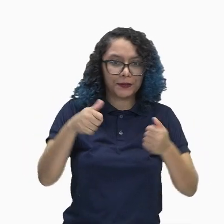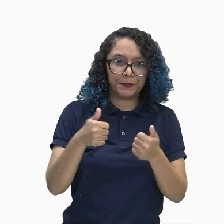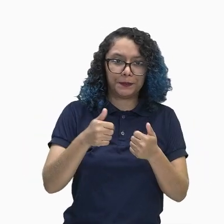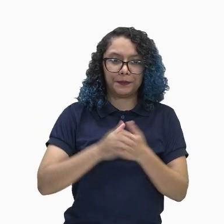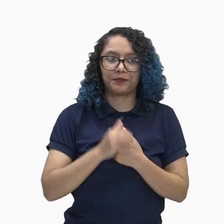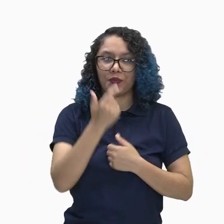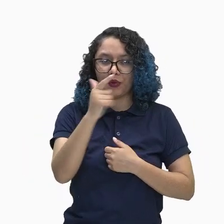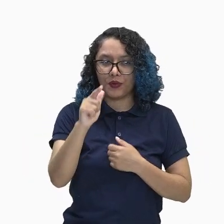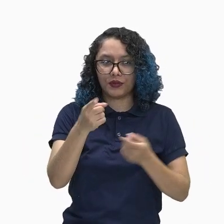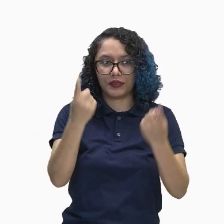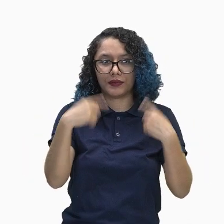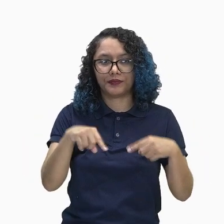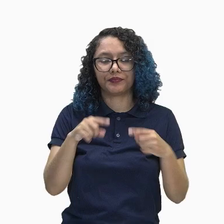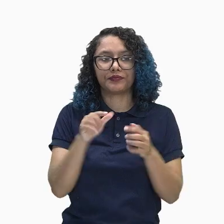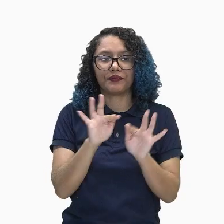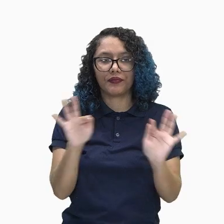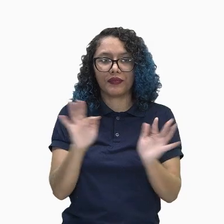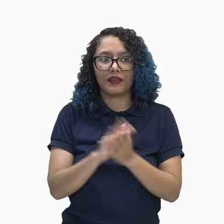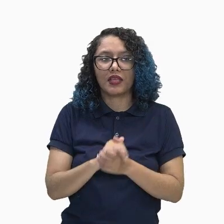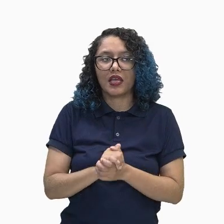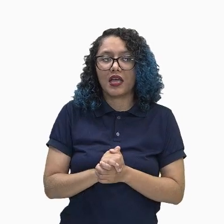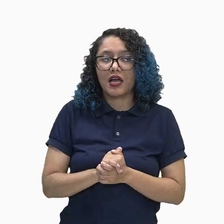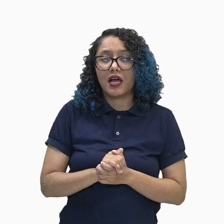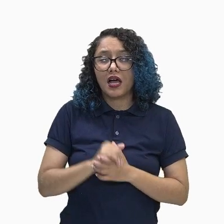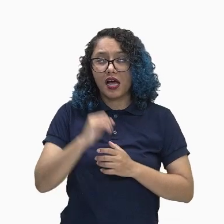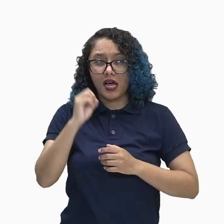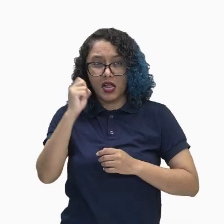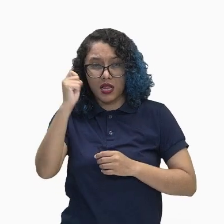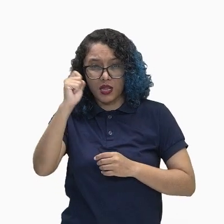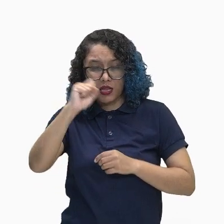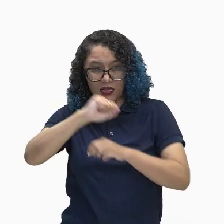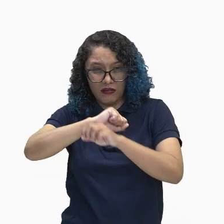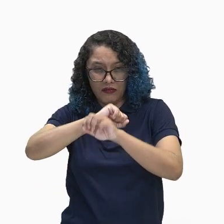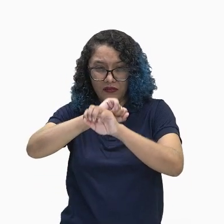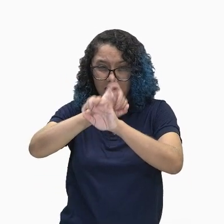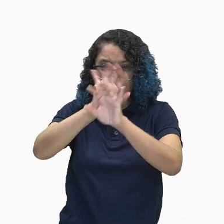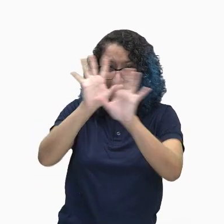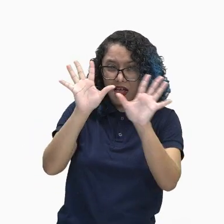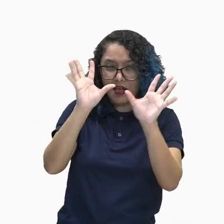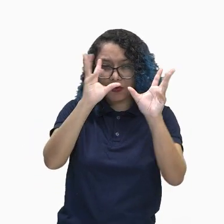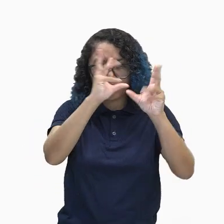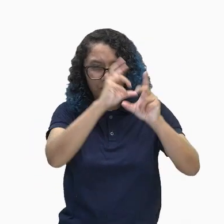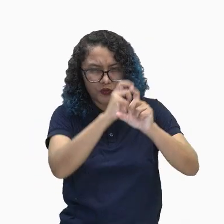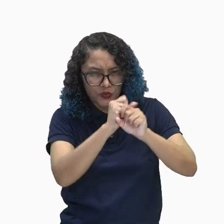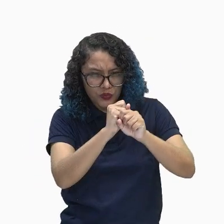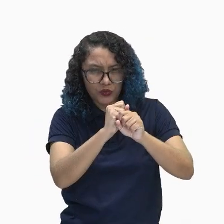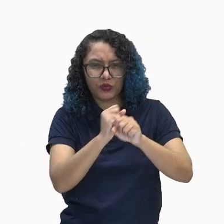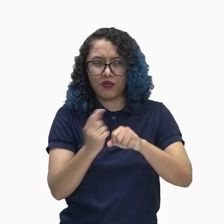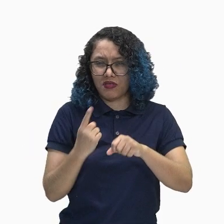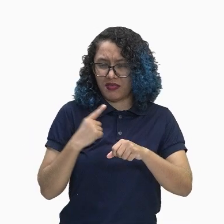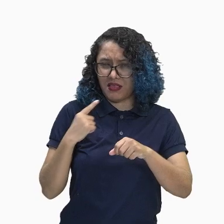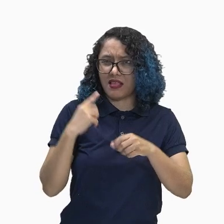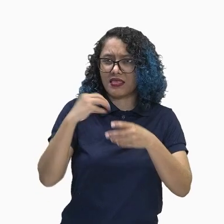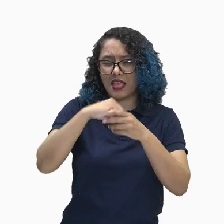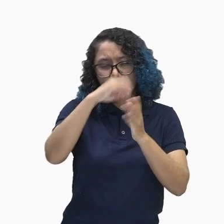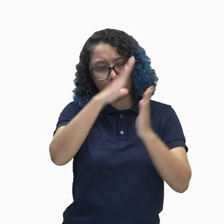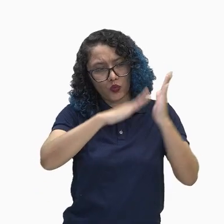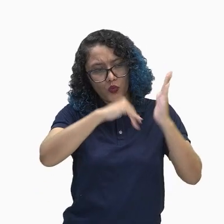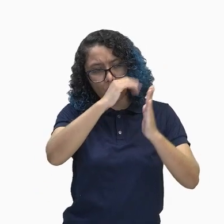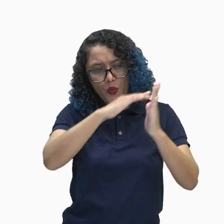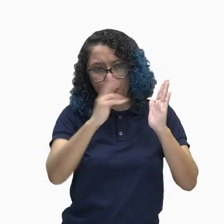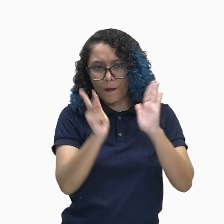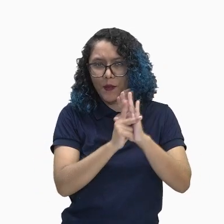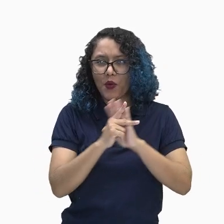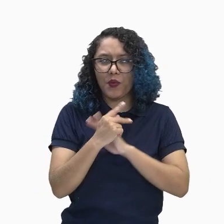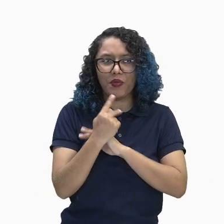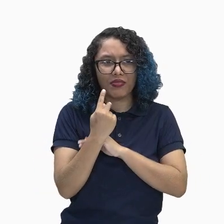A luz e a escuridão estavam presentes em sua obra. Um detalhe importante, tá, pessoal, que eu esqueci de